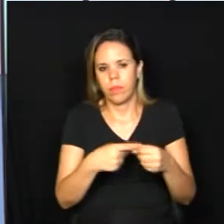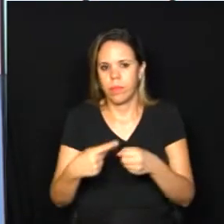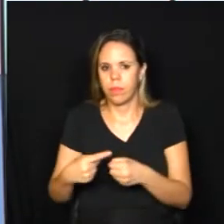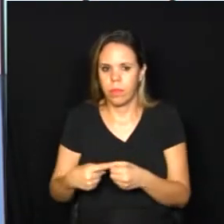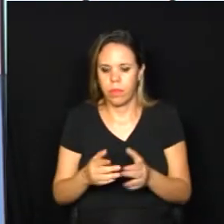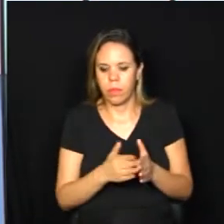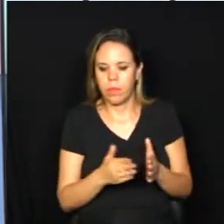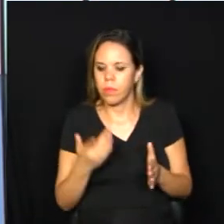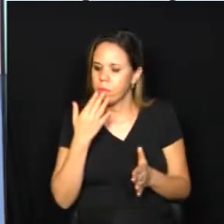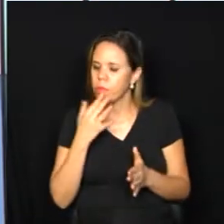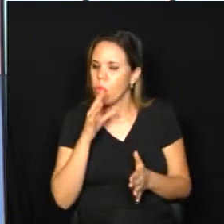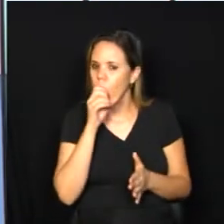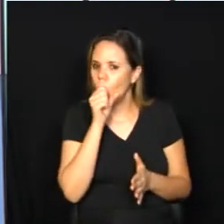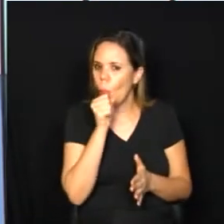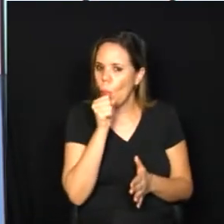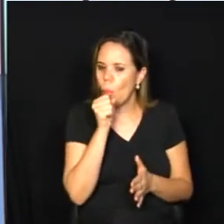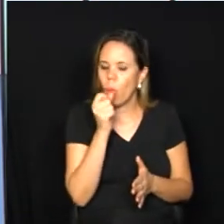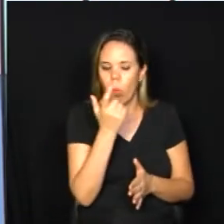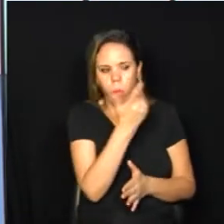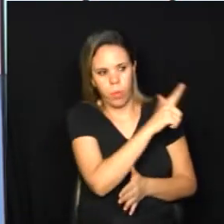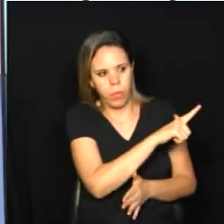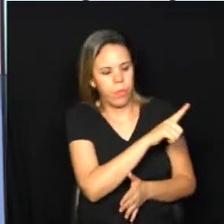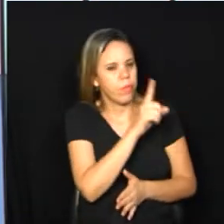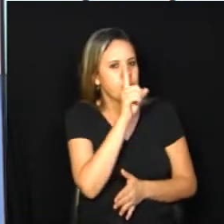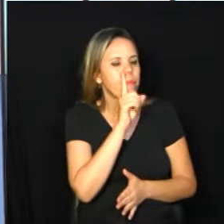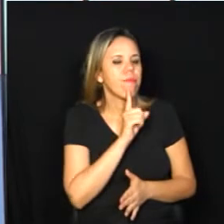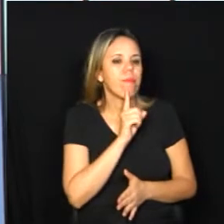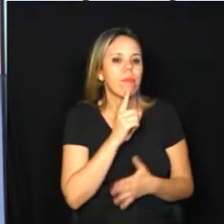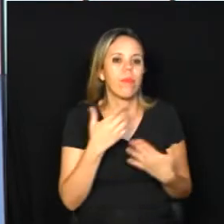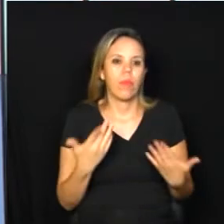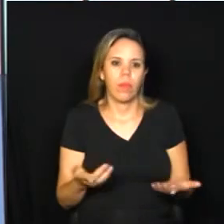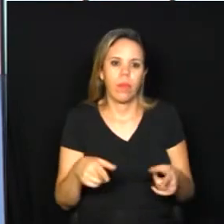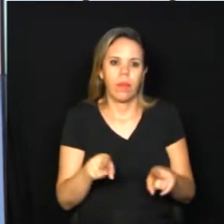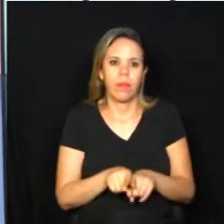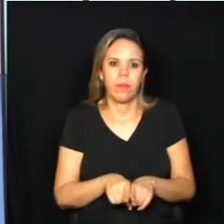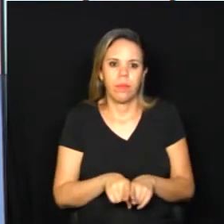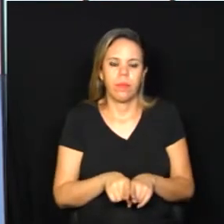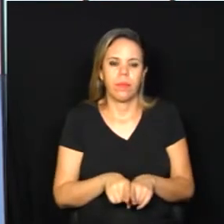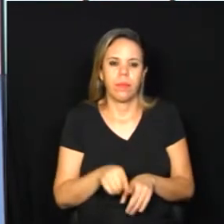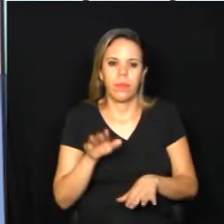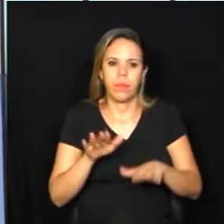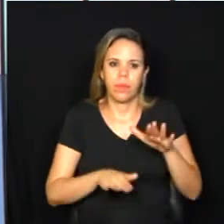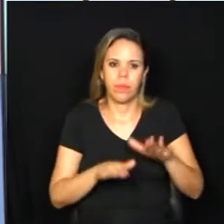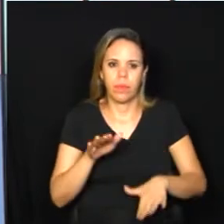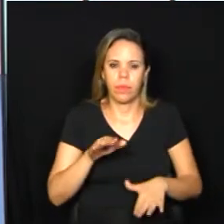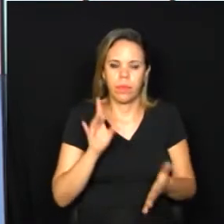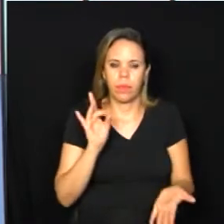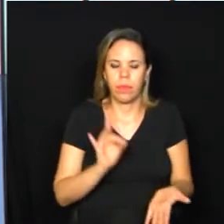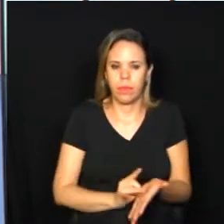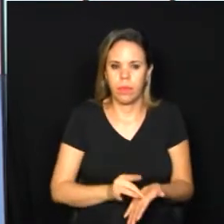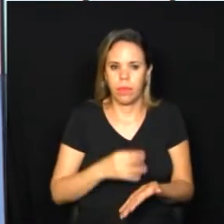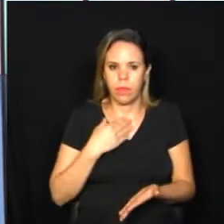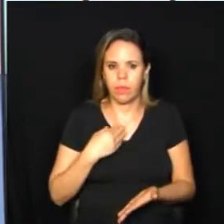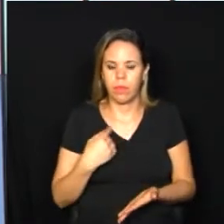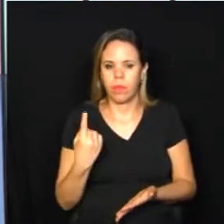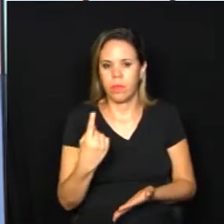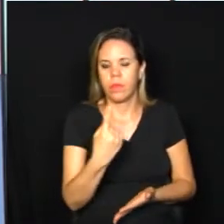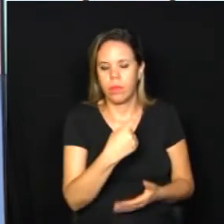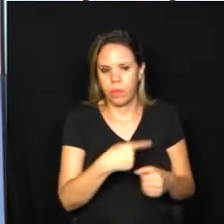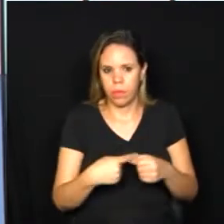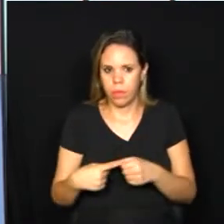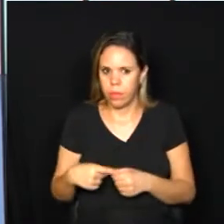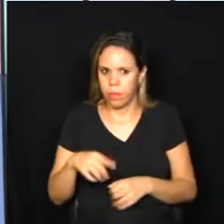na fase laranja, outros na fase amarela. Então, isso também vai ser de acordo com a realidade de cada município.